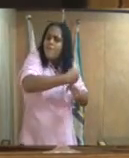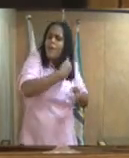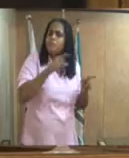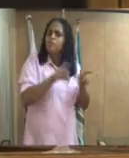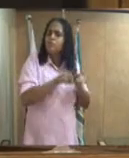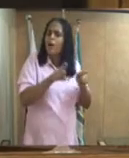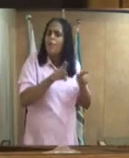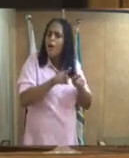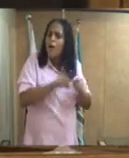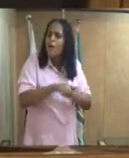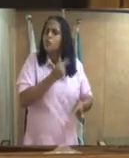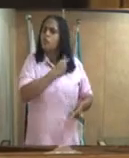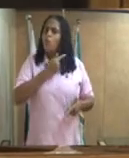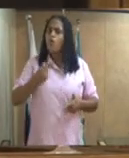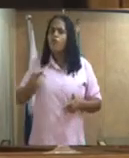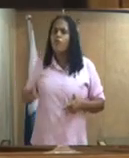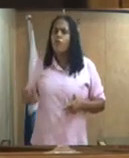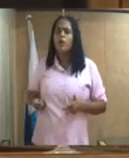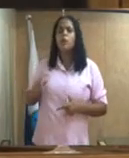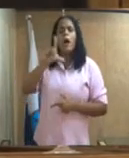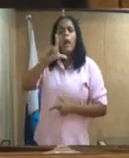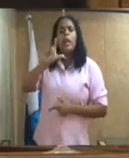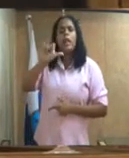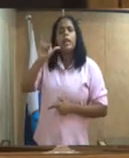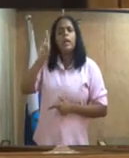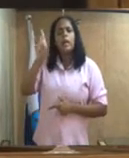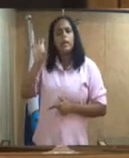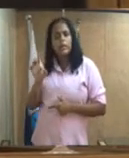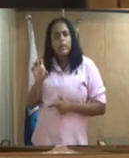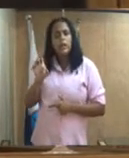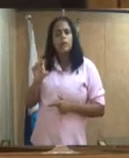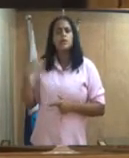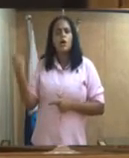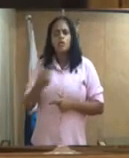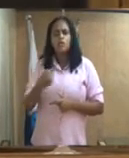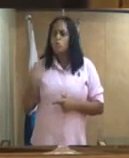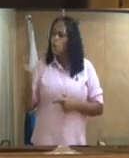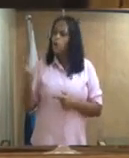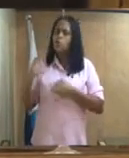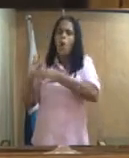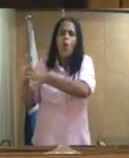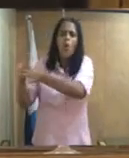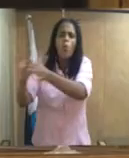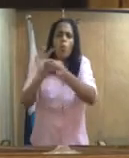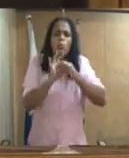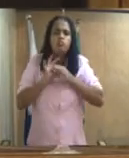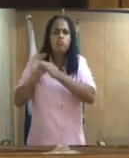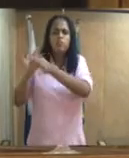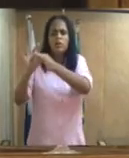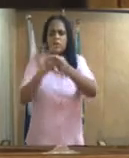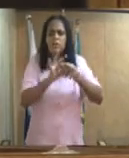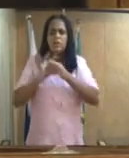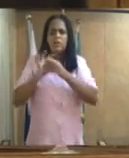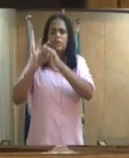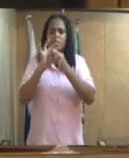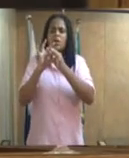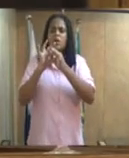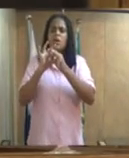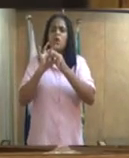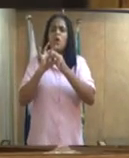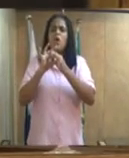nessa casa, no sentido de unir forças, vereador Nivan, O senhor, um